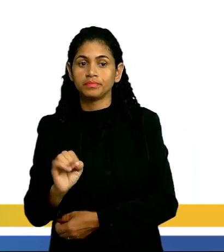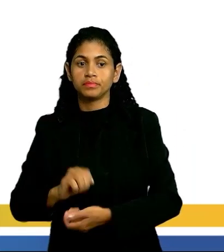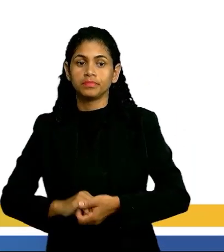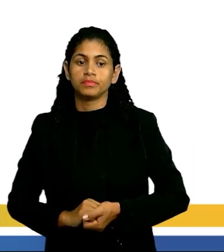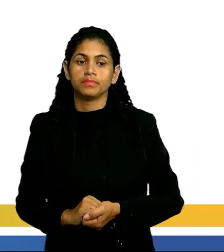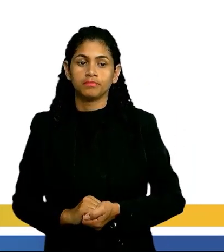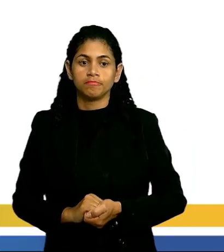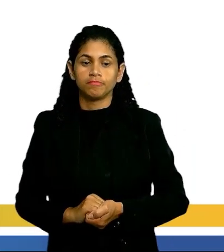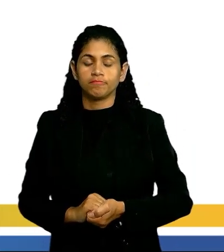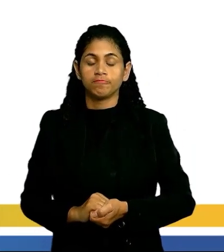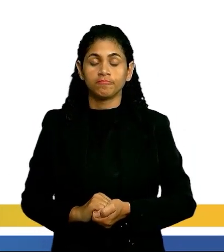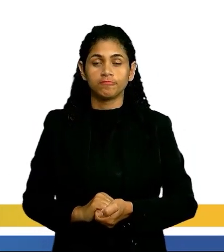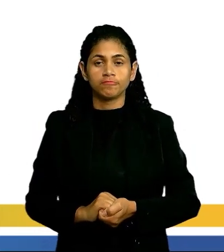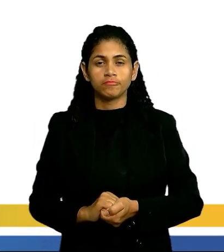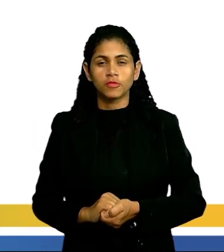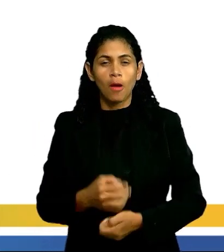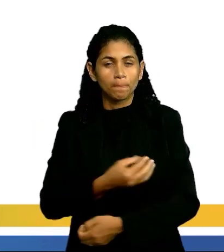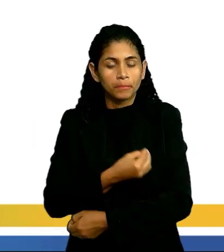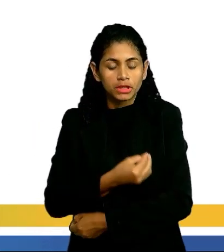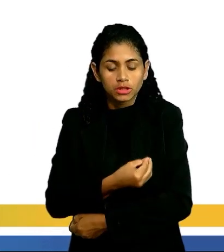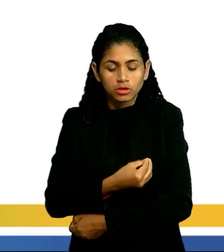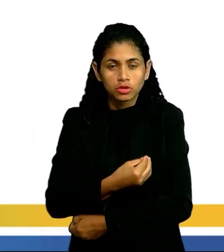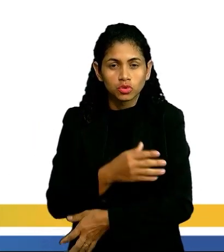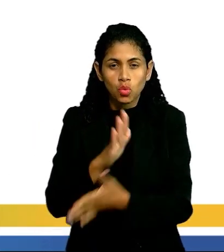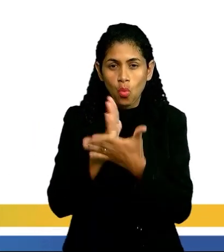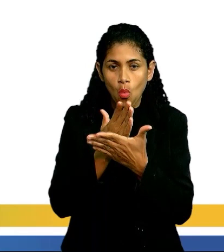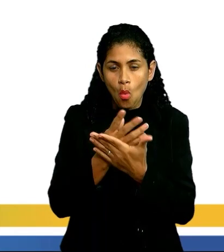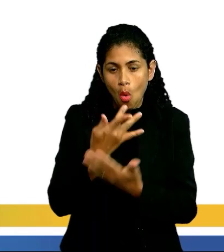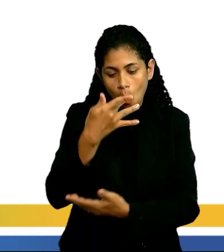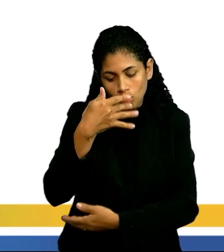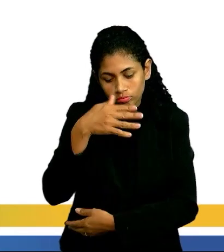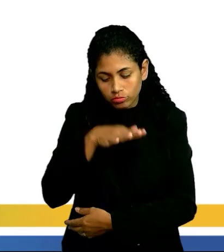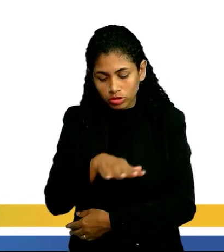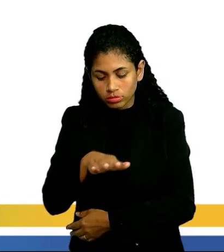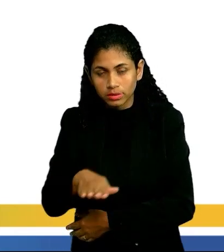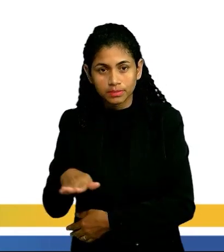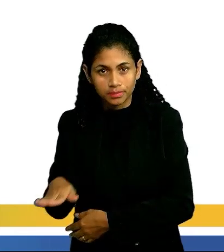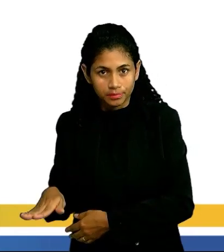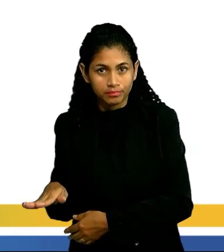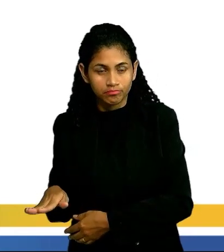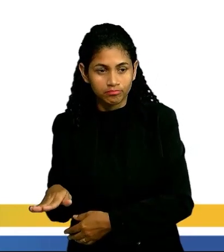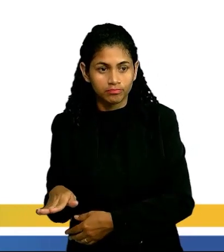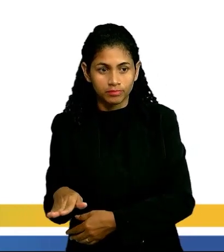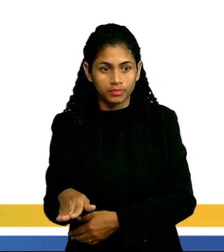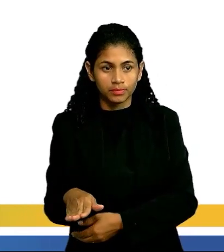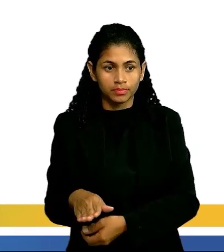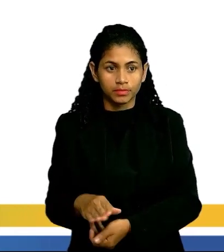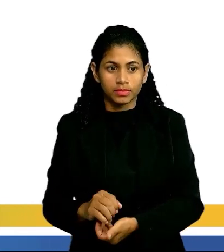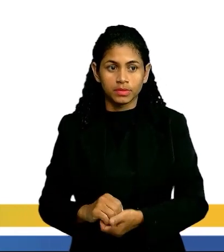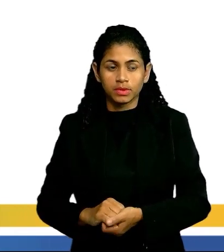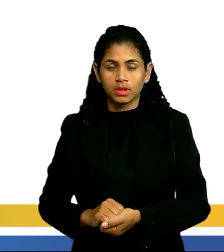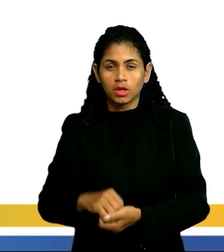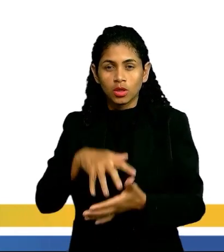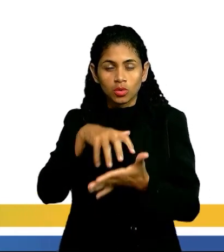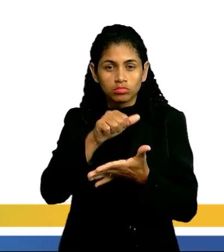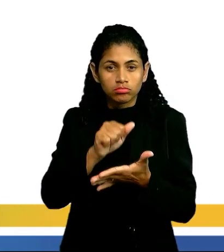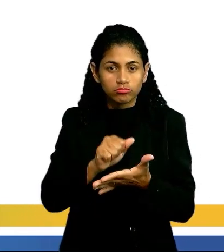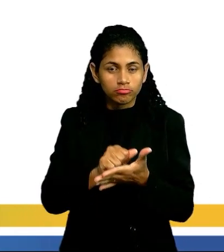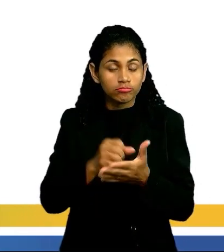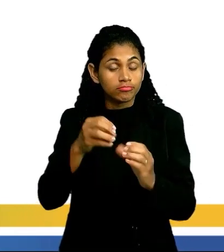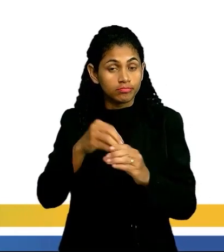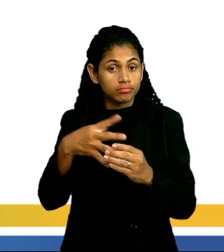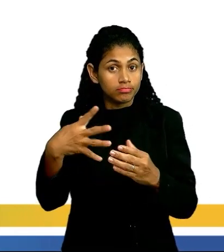de algumas crianças, sendo saudado com esse símbolo, né, que é característico